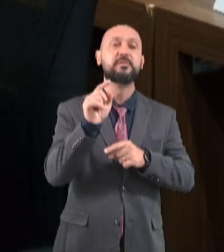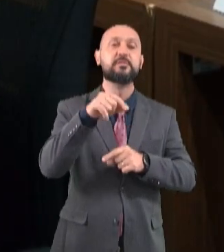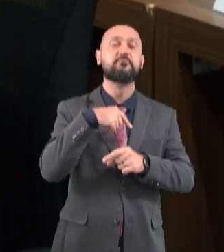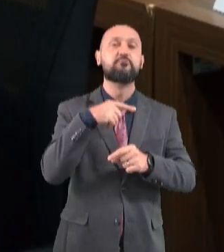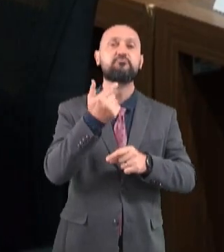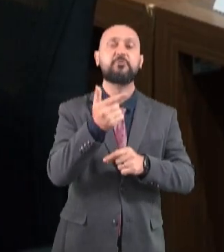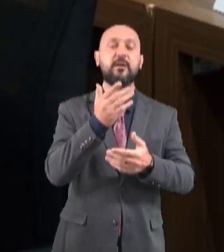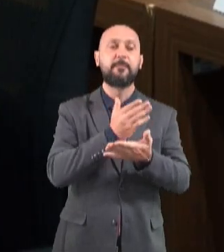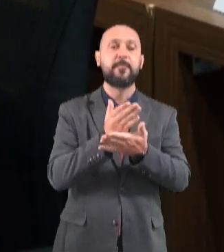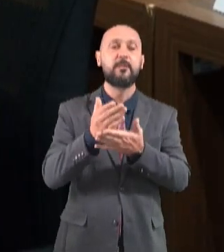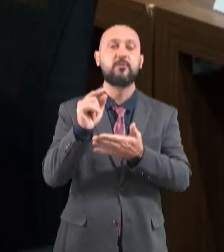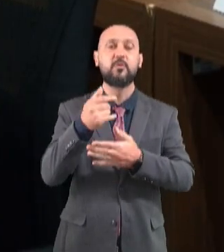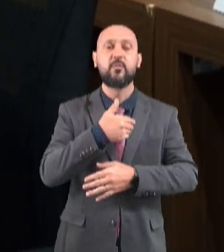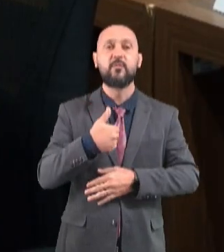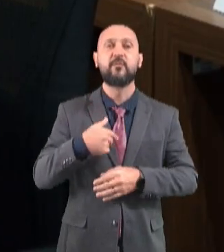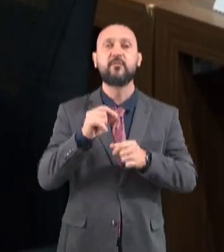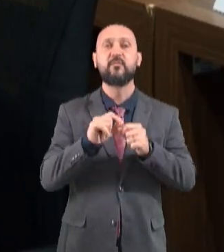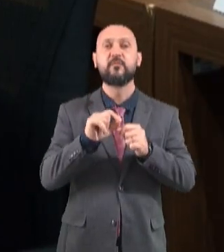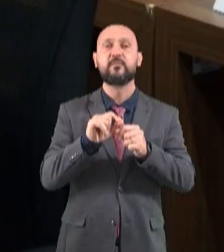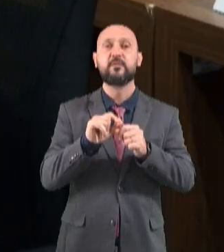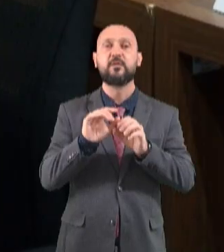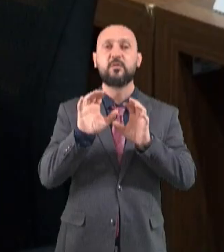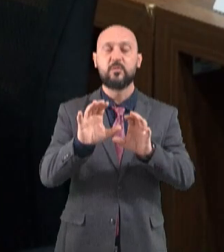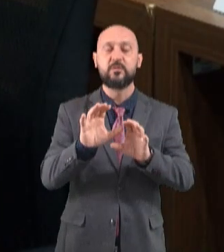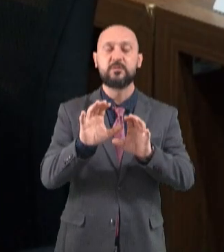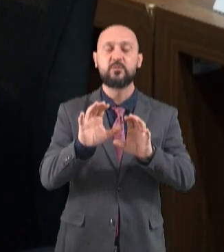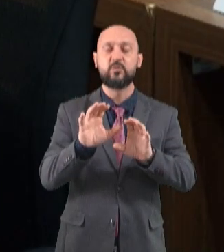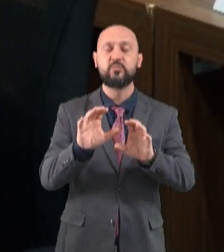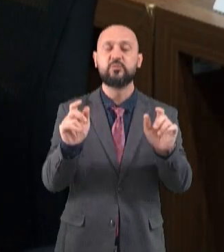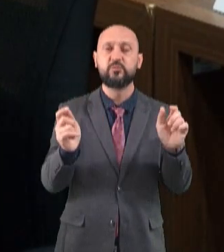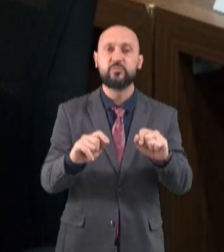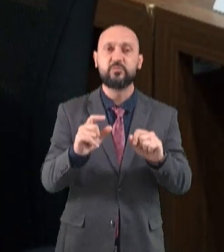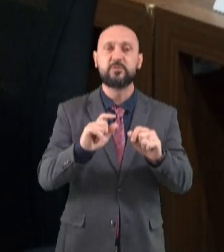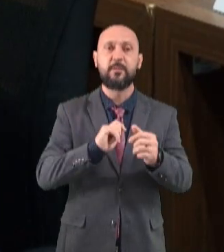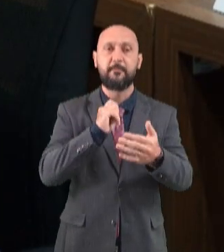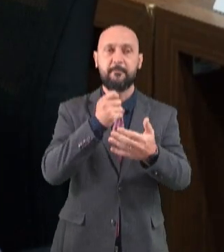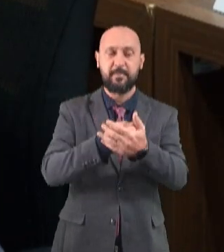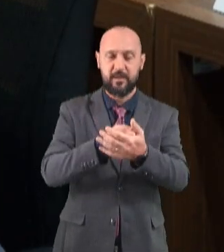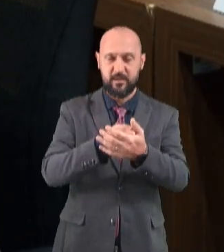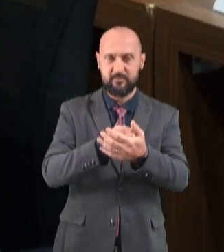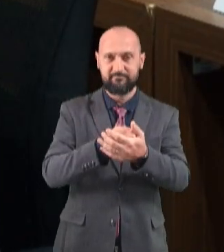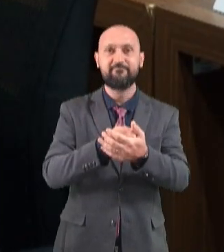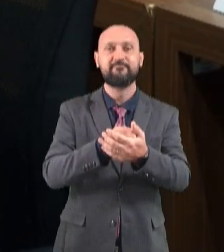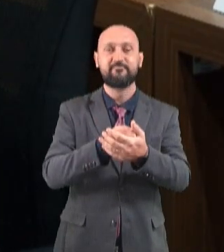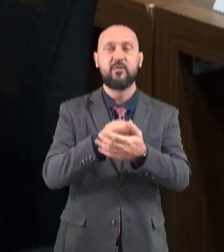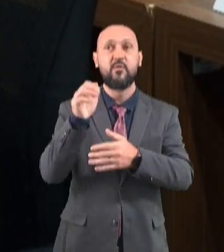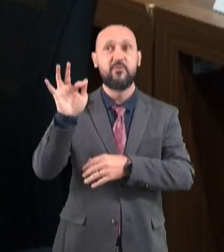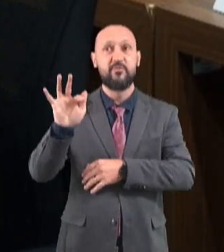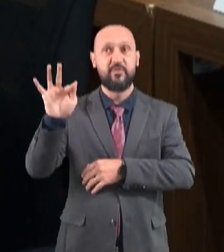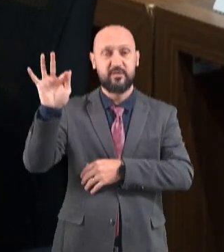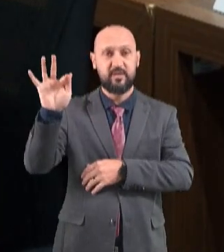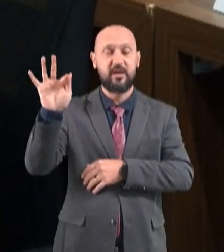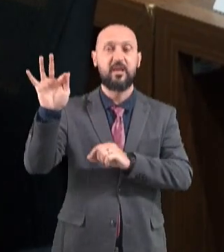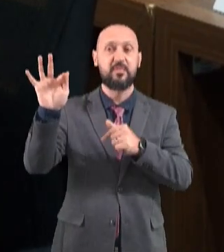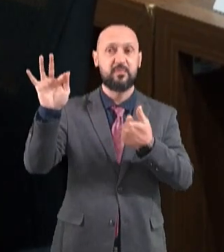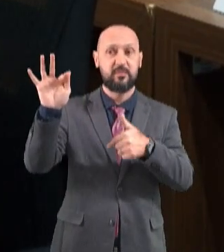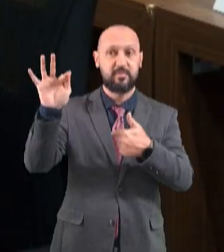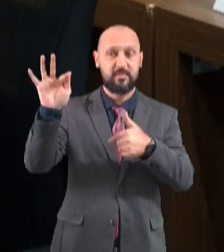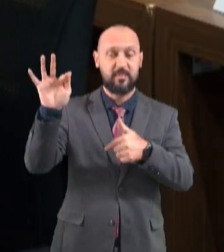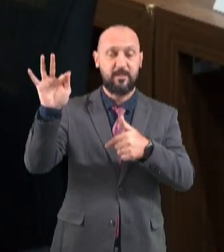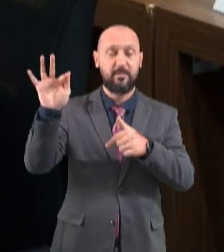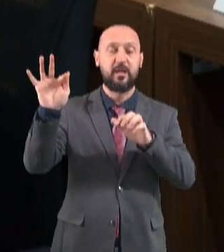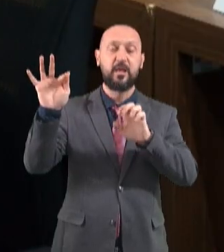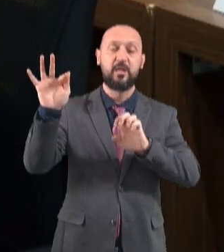em condições. O que o governo está fazendo? Criando uma condições dele pagar o tributo federal, trabalhando com a